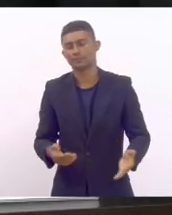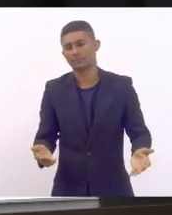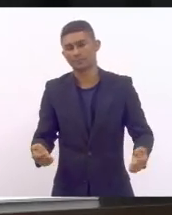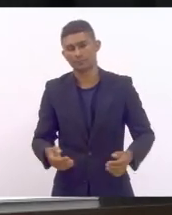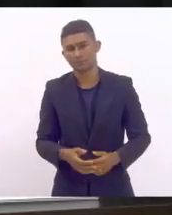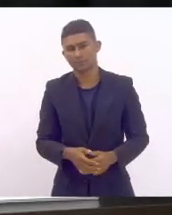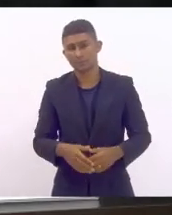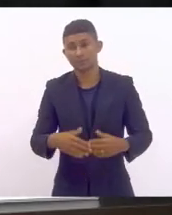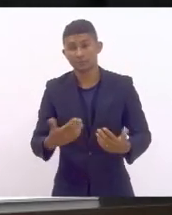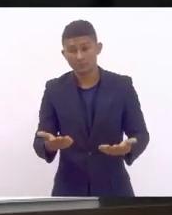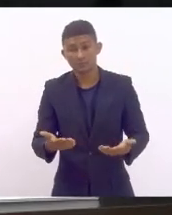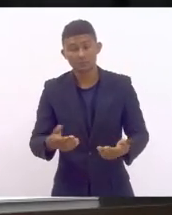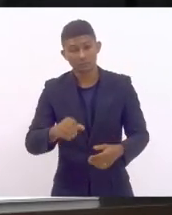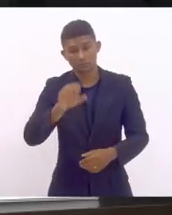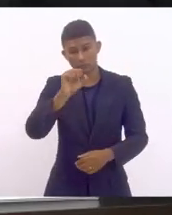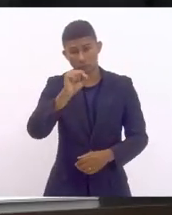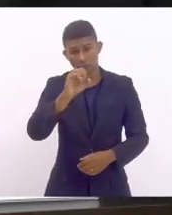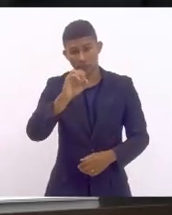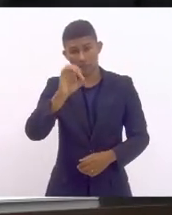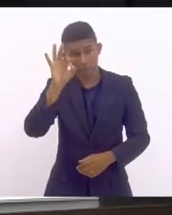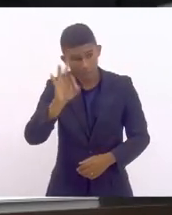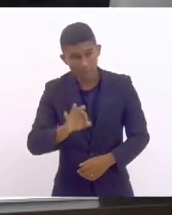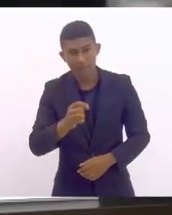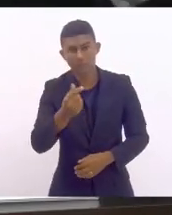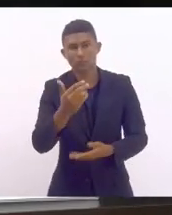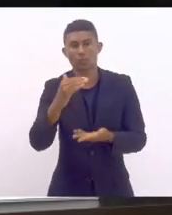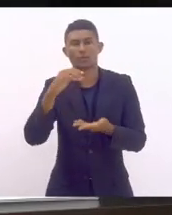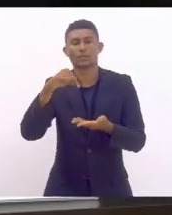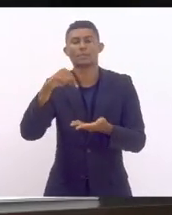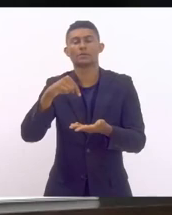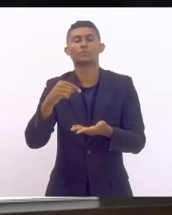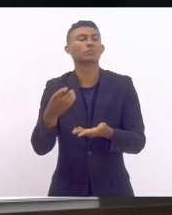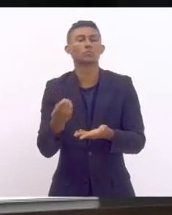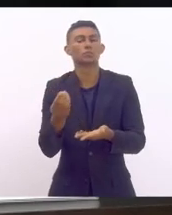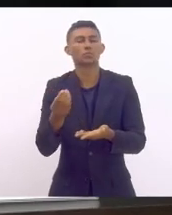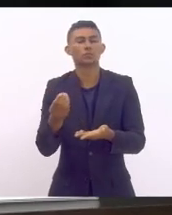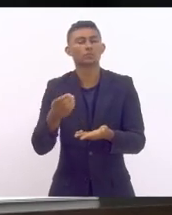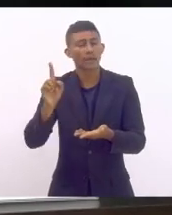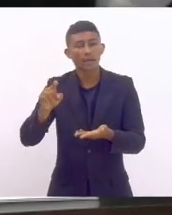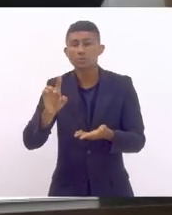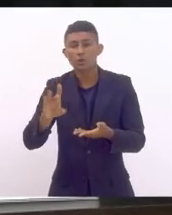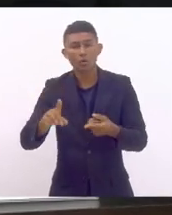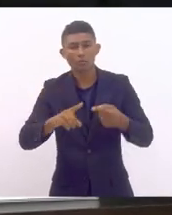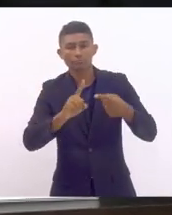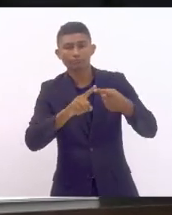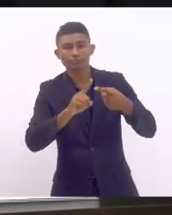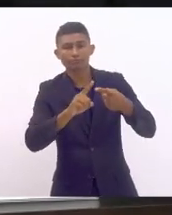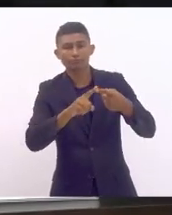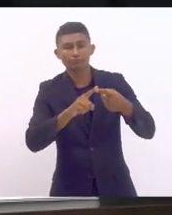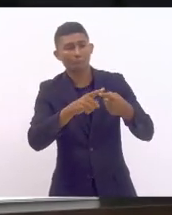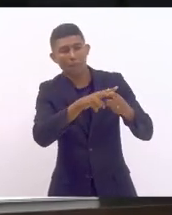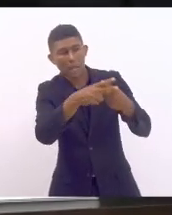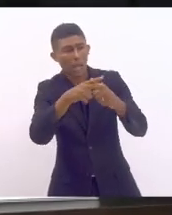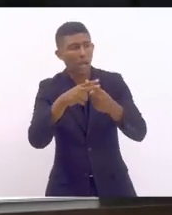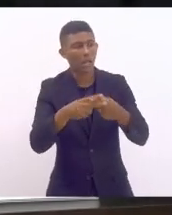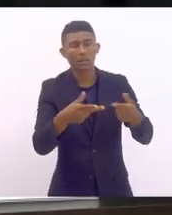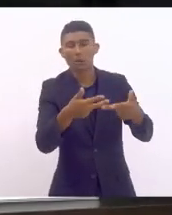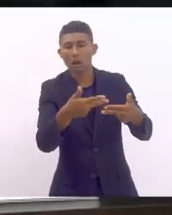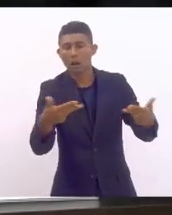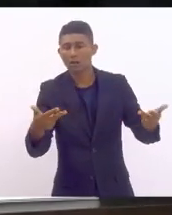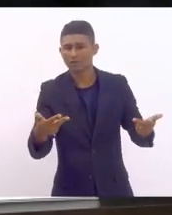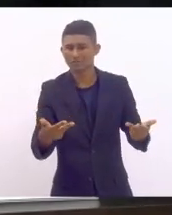mais de oitenta por cento da nossa do nosso orçamento está basicamente da manutenção que não é o suficiente